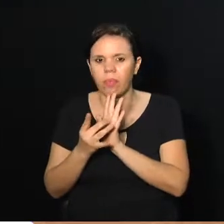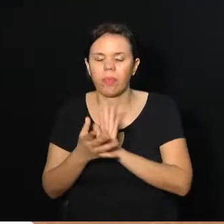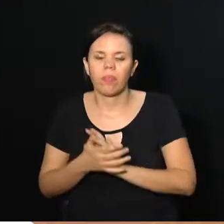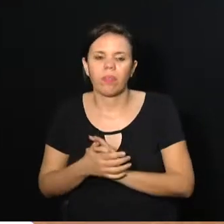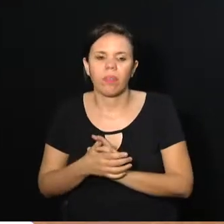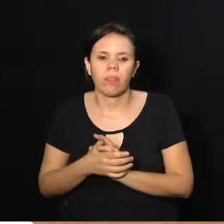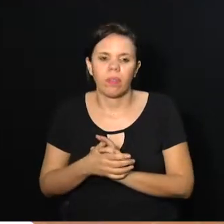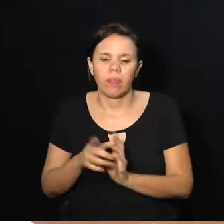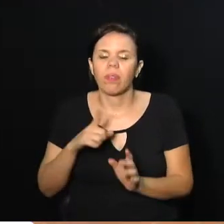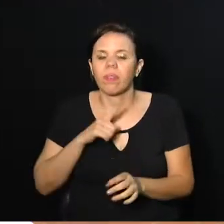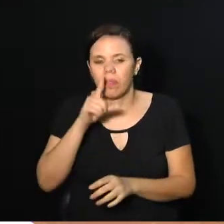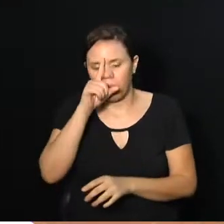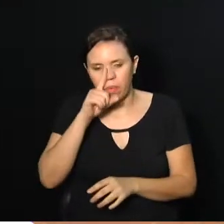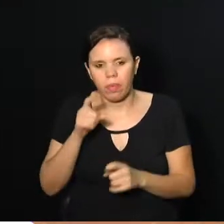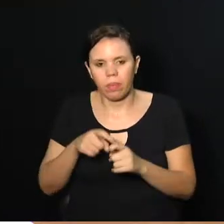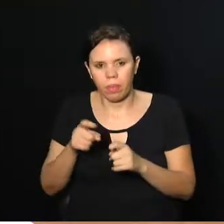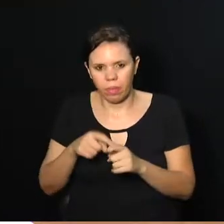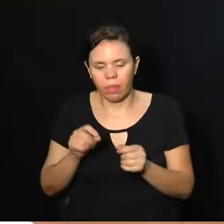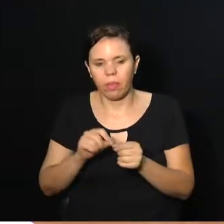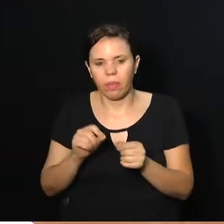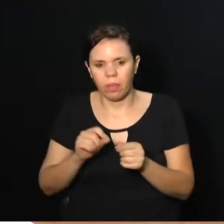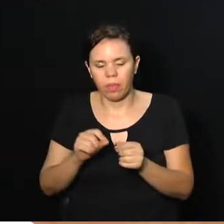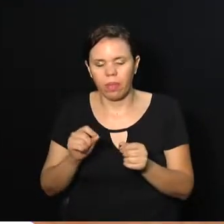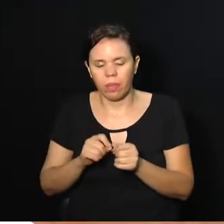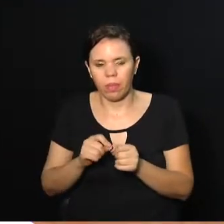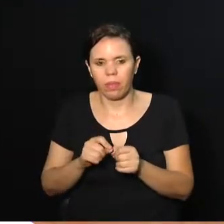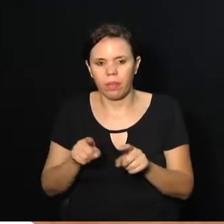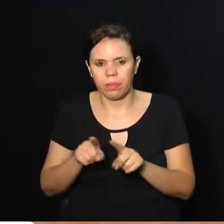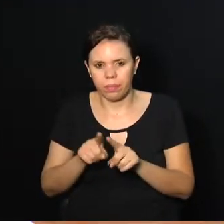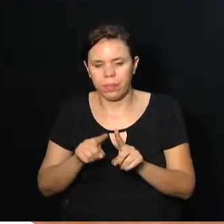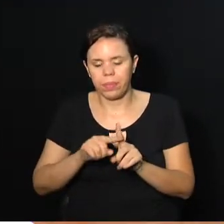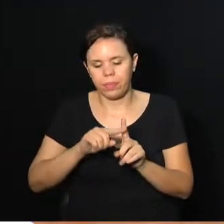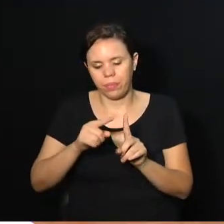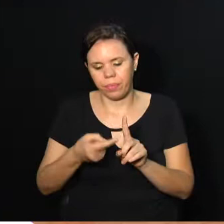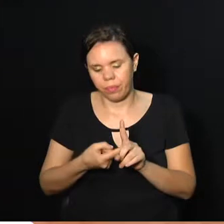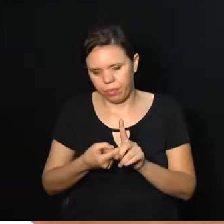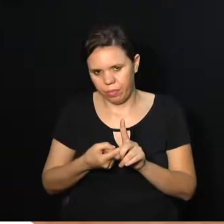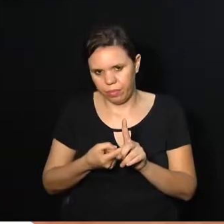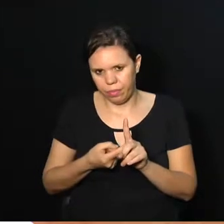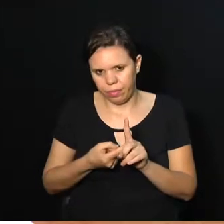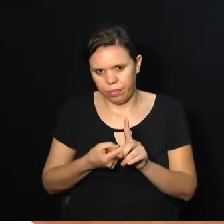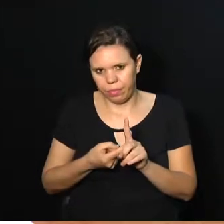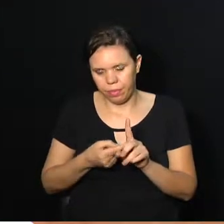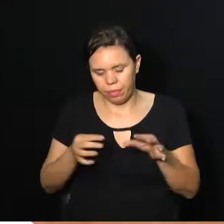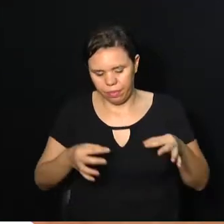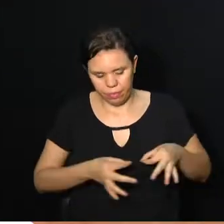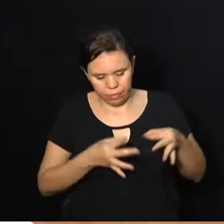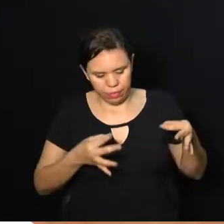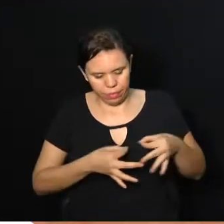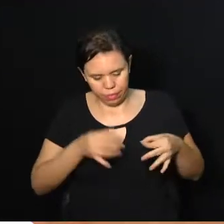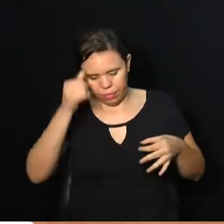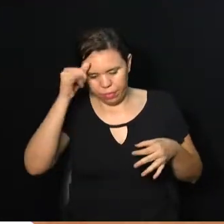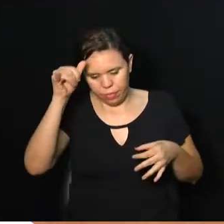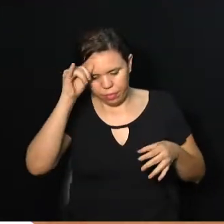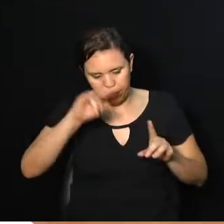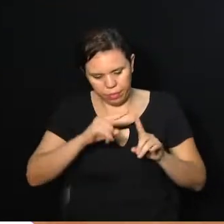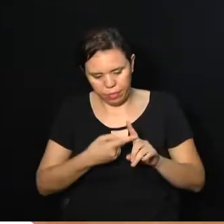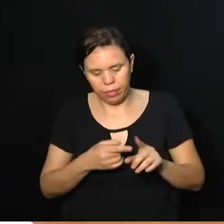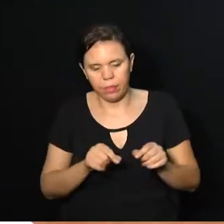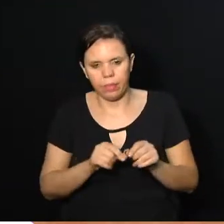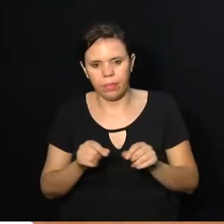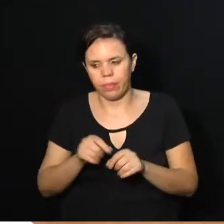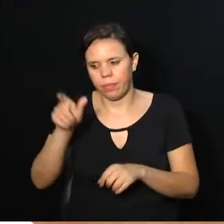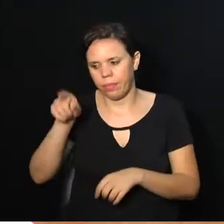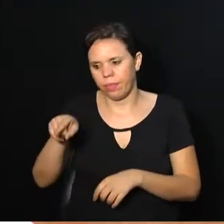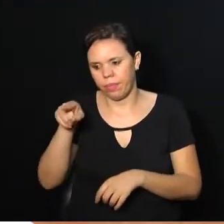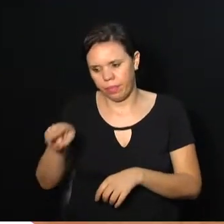tem riscos tanto para o médico que fez a laqueadura, né? Porque a pessoa que está na dependência